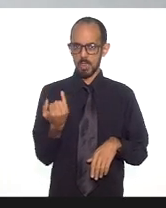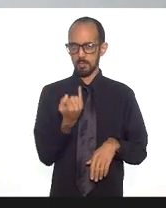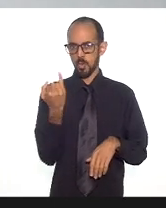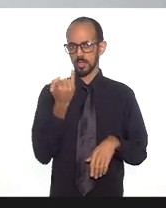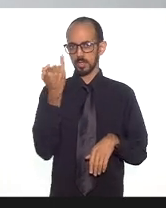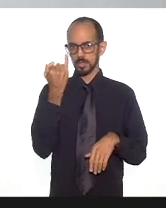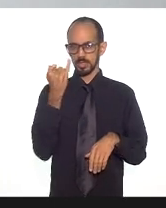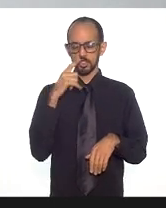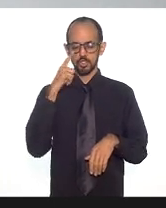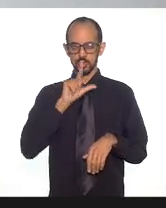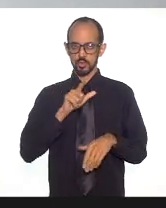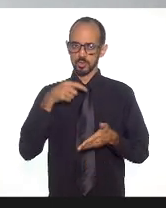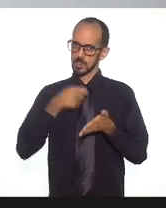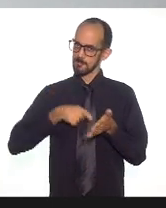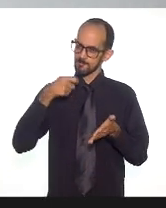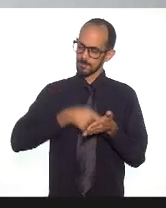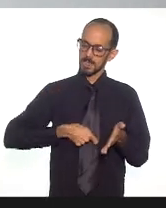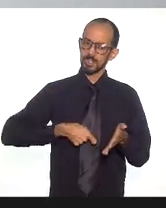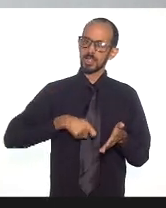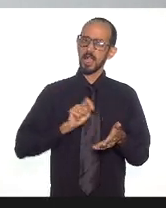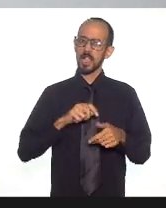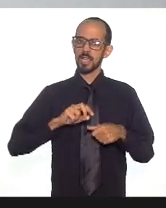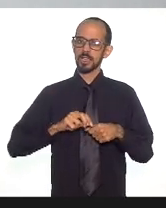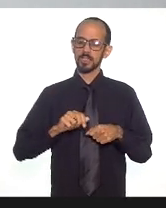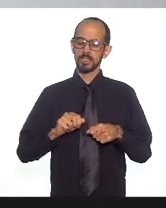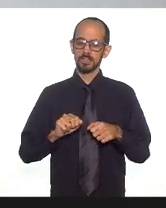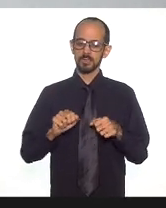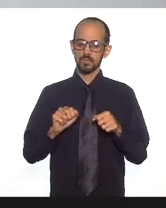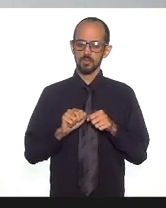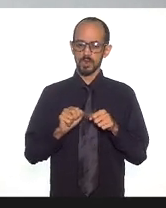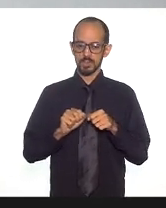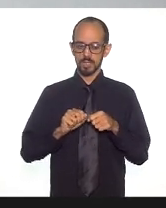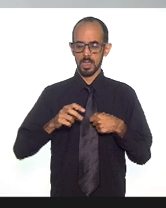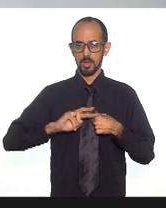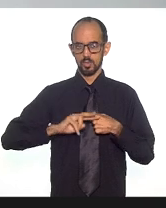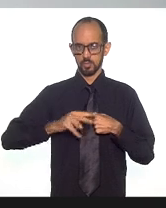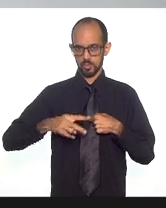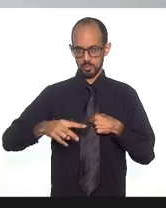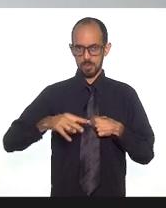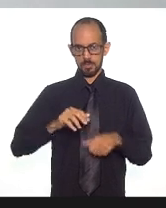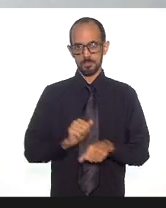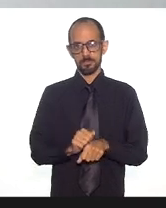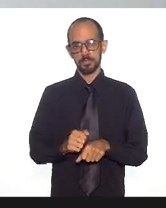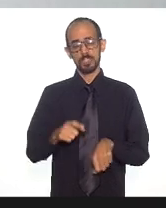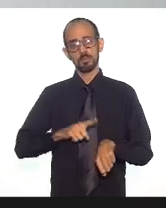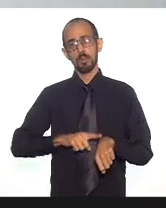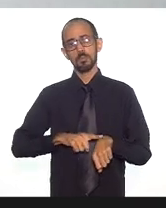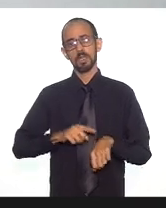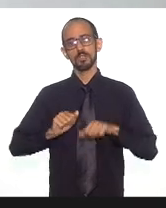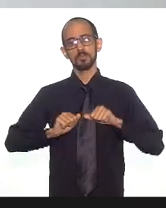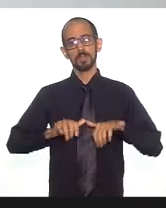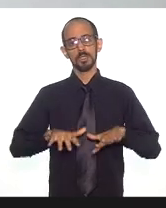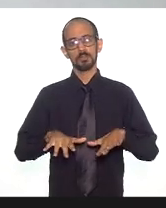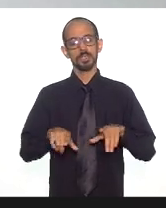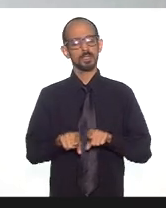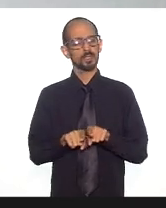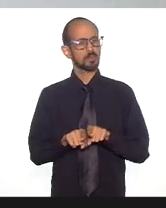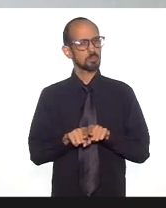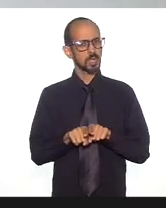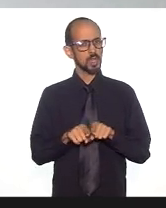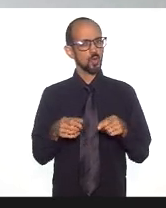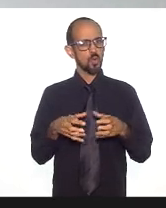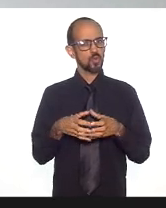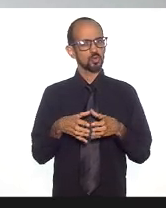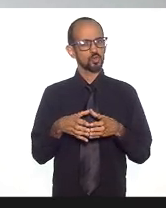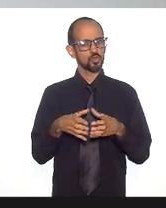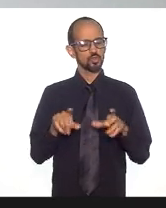consiga enfrentar e se desdobrar. E até agora, nesse momento de pandemia, a gente pensar para o conjunto dos trabalhadores, né,